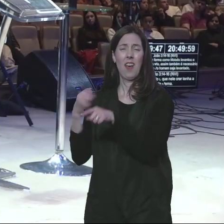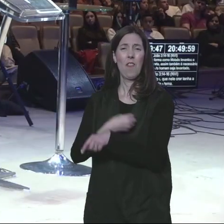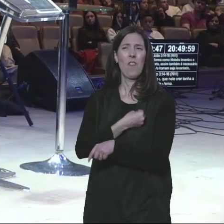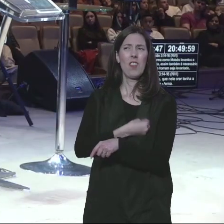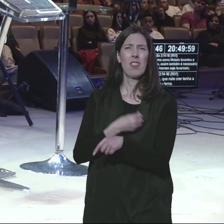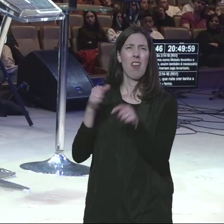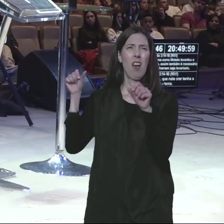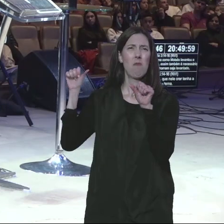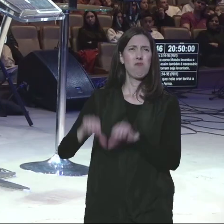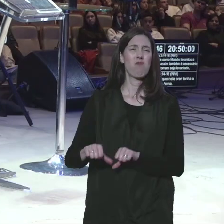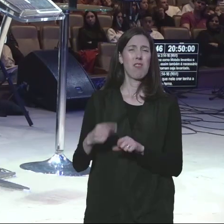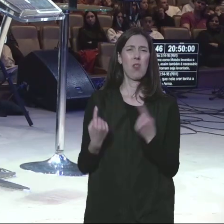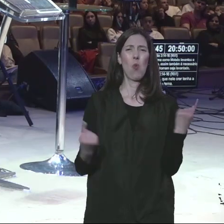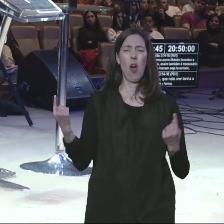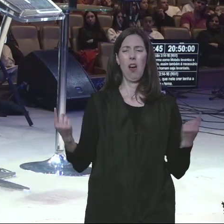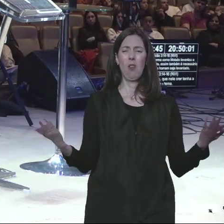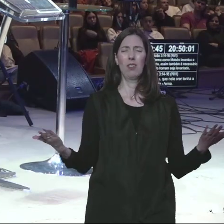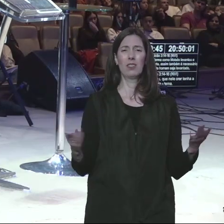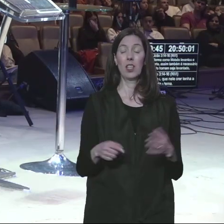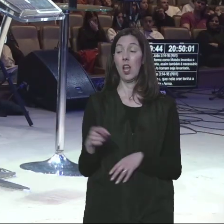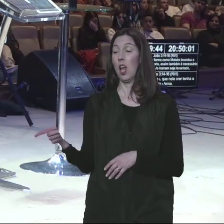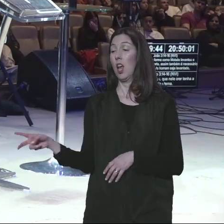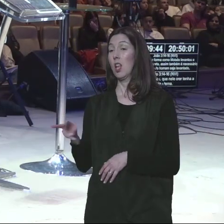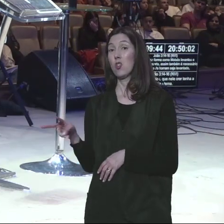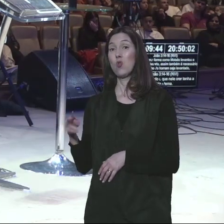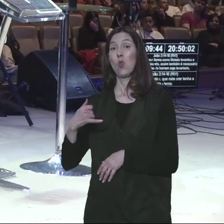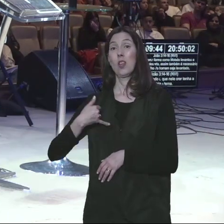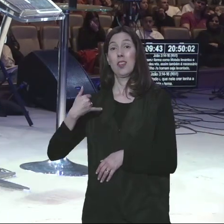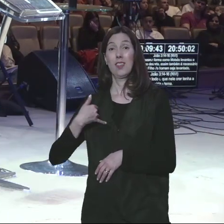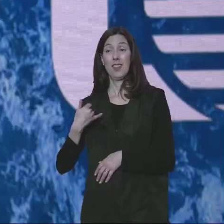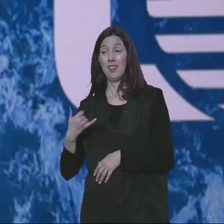viúva, pregando o evangelho para pessoas em